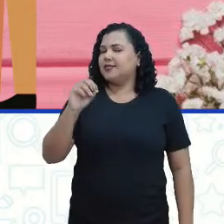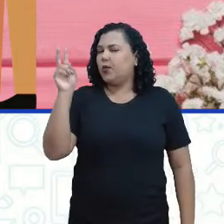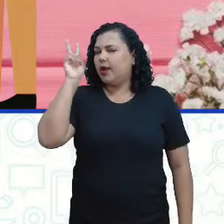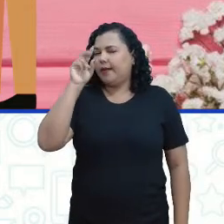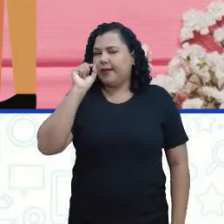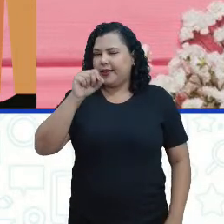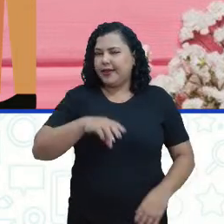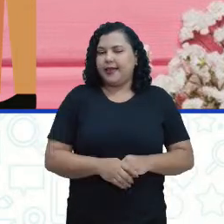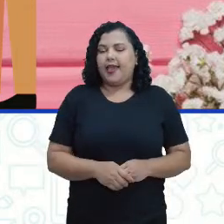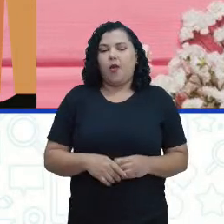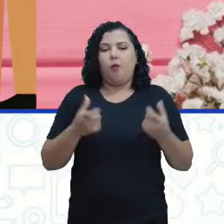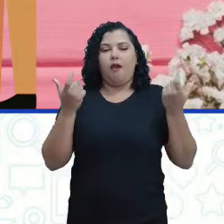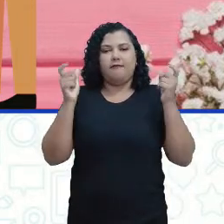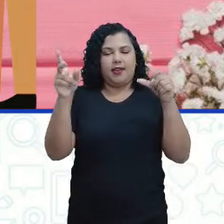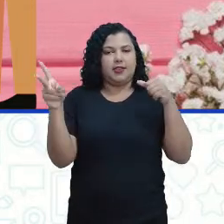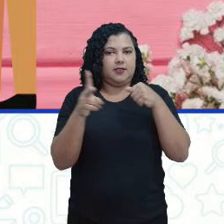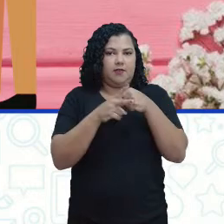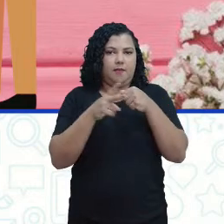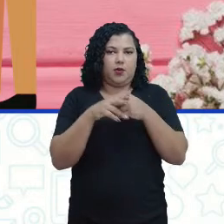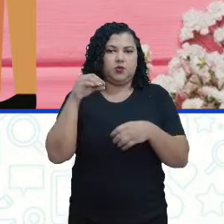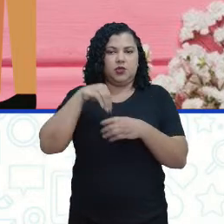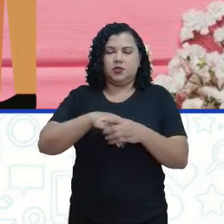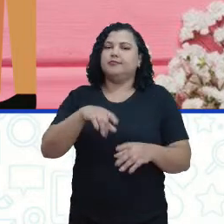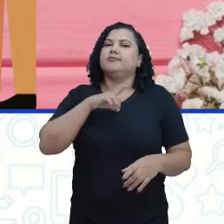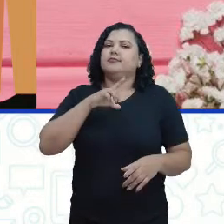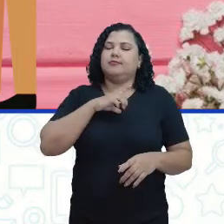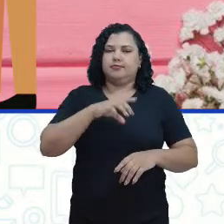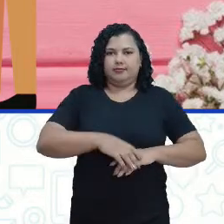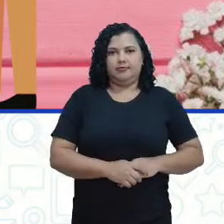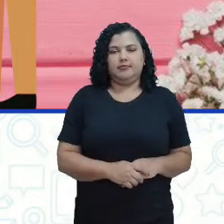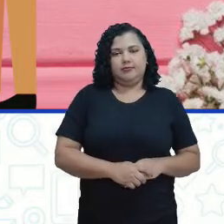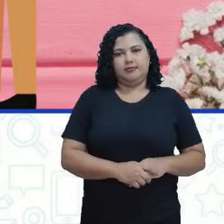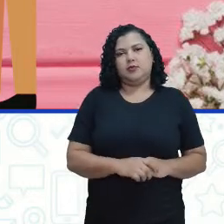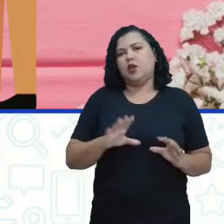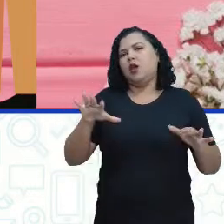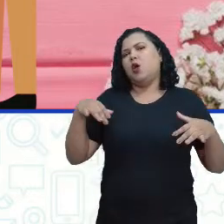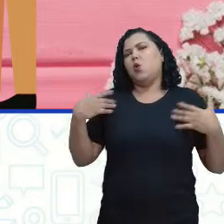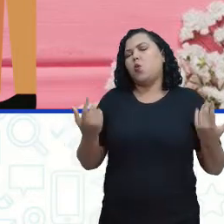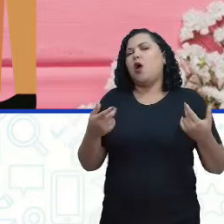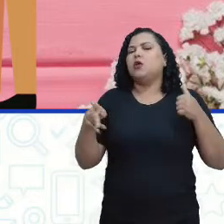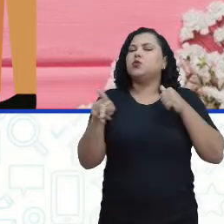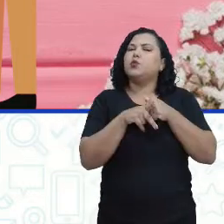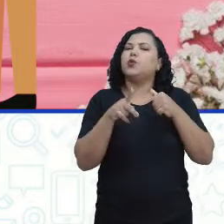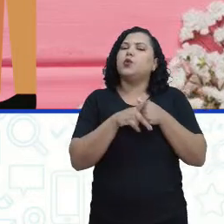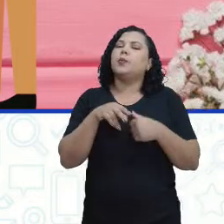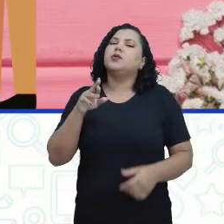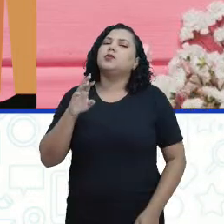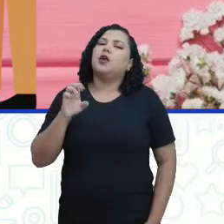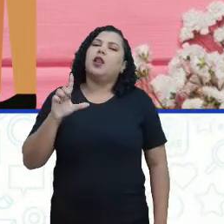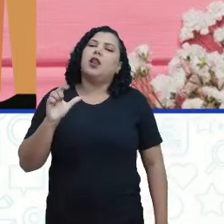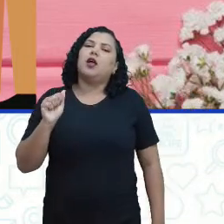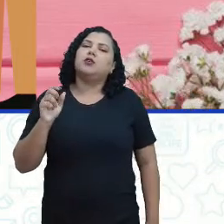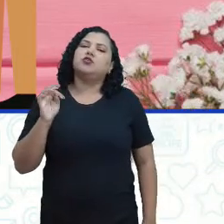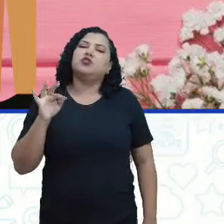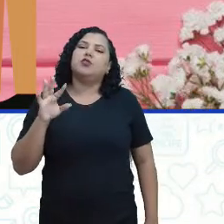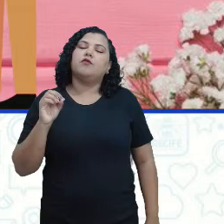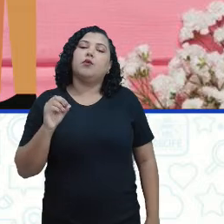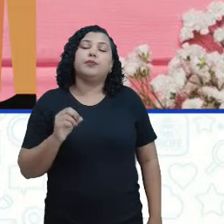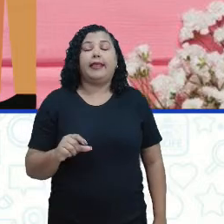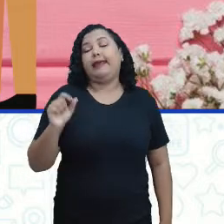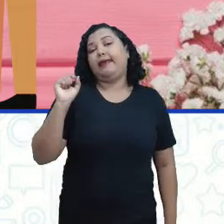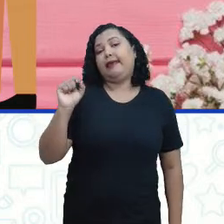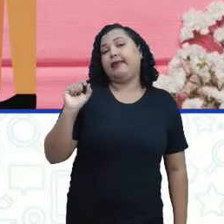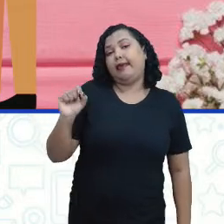Lembrando, uma frase verbal possui um verbo, né? Então, quais são esses pronomes relativos? Que,